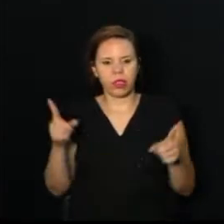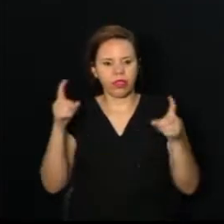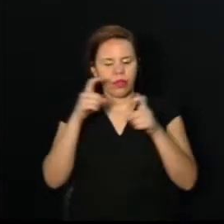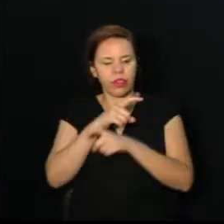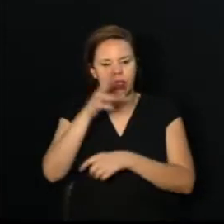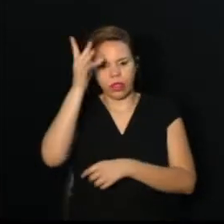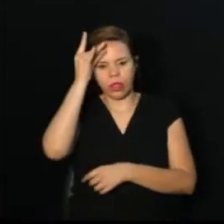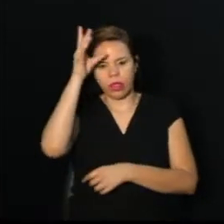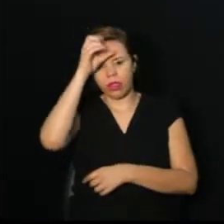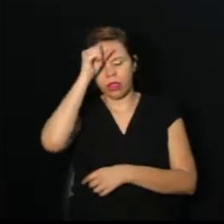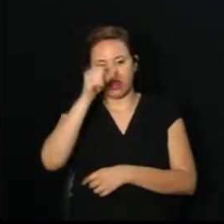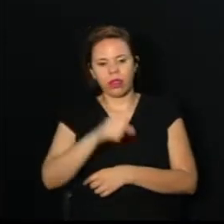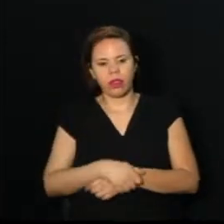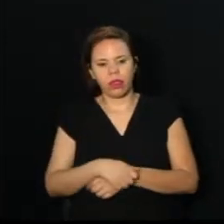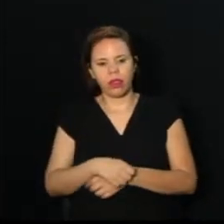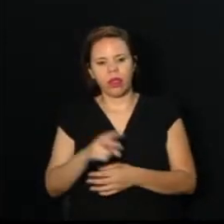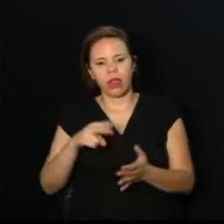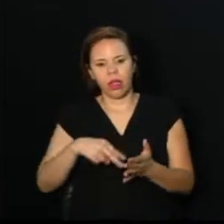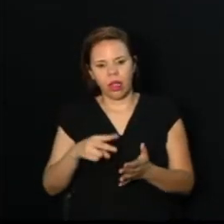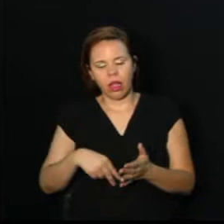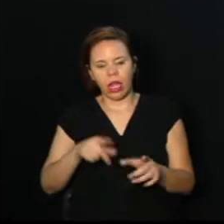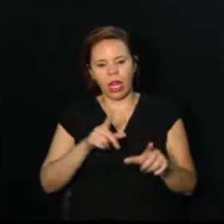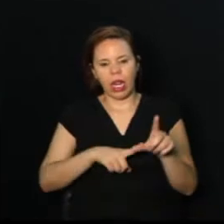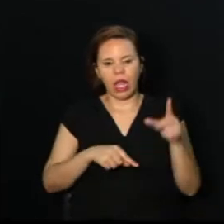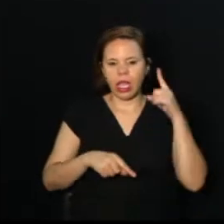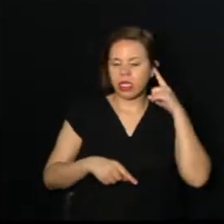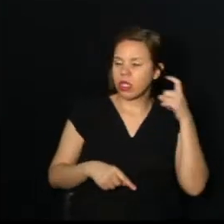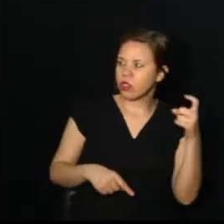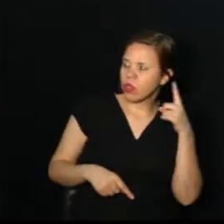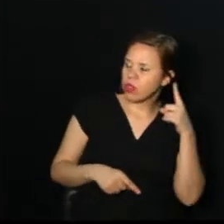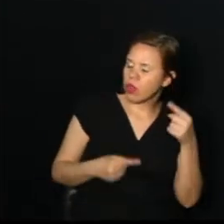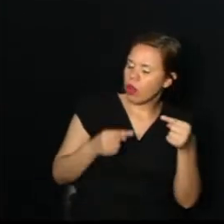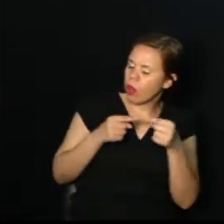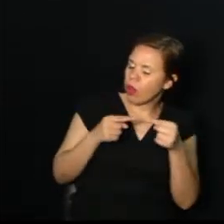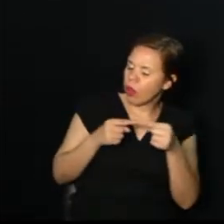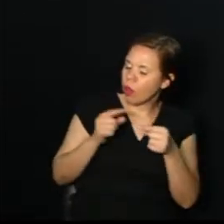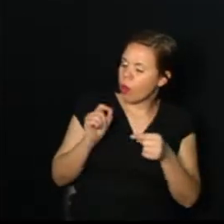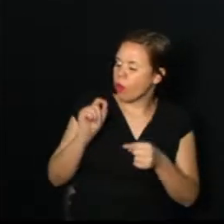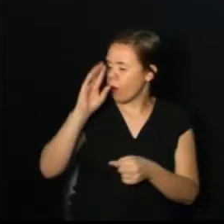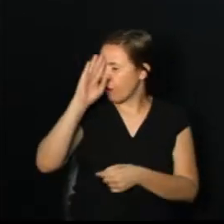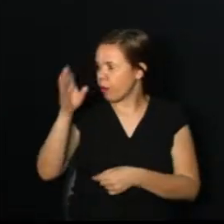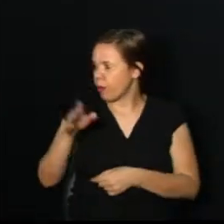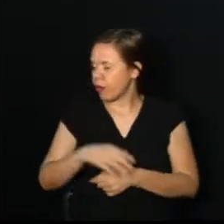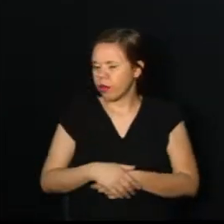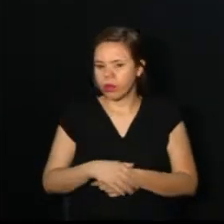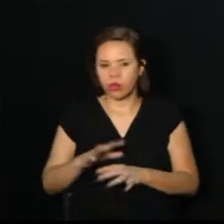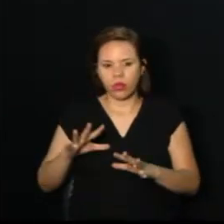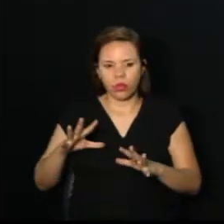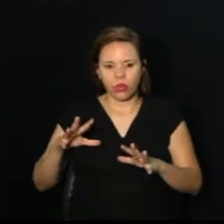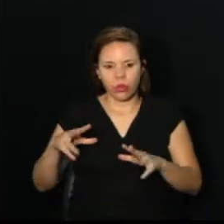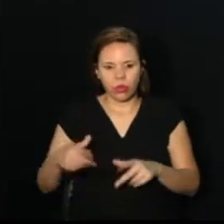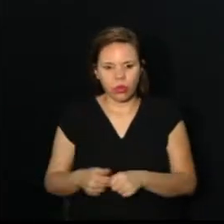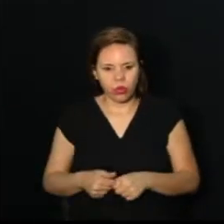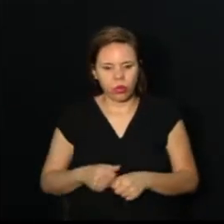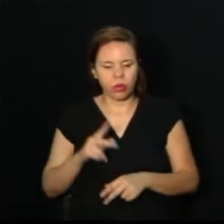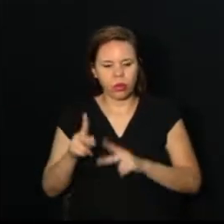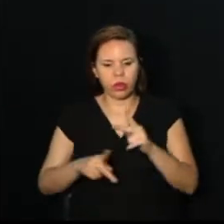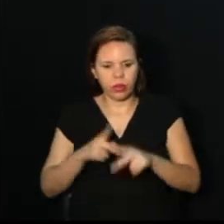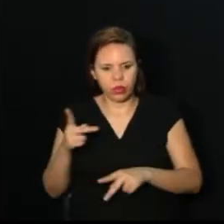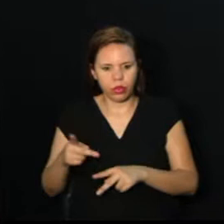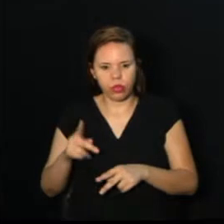a correspondência letra-som e, principalmente, todo disléxico